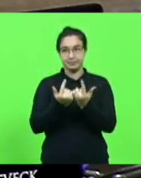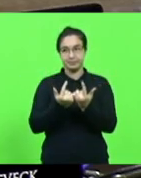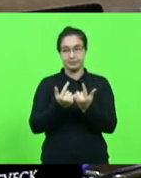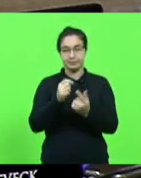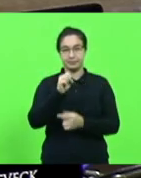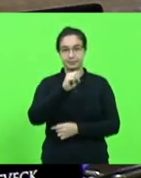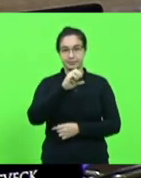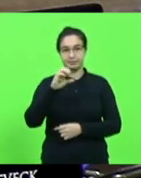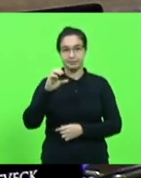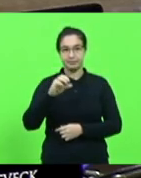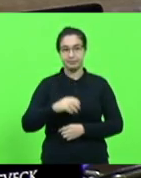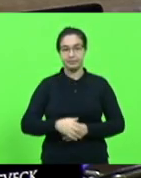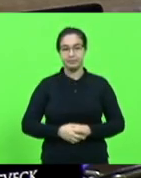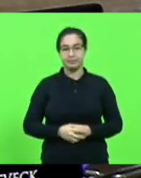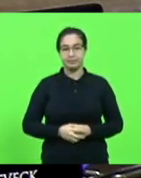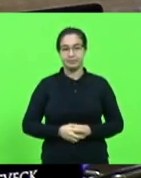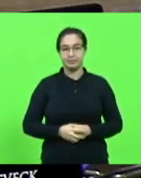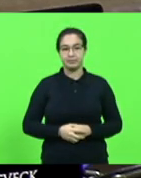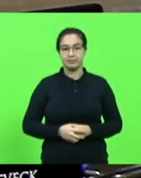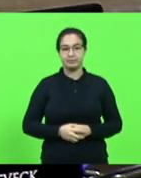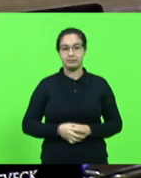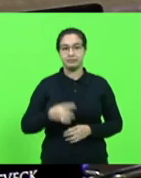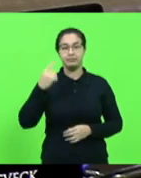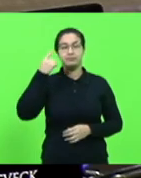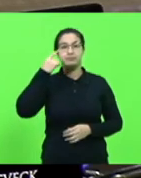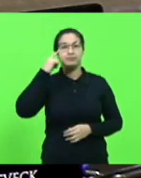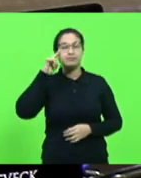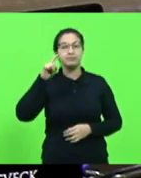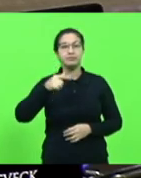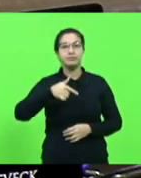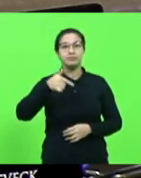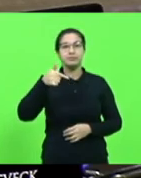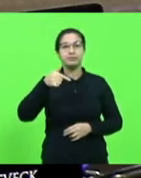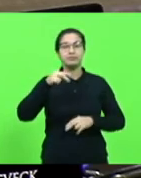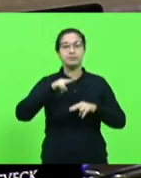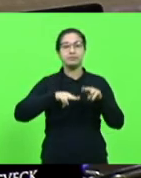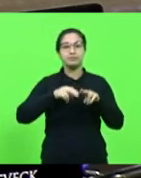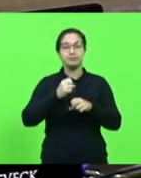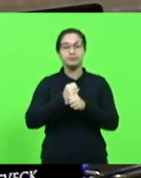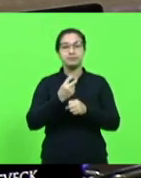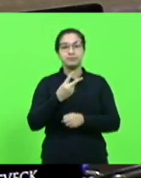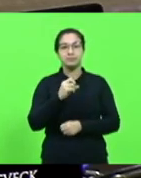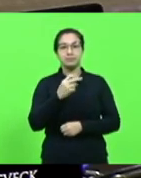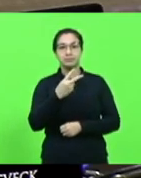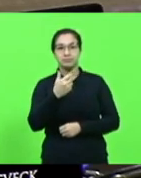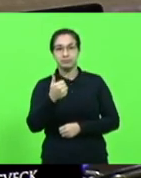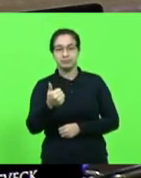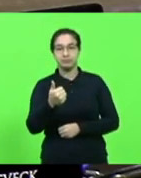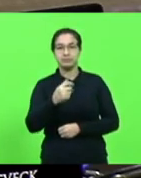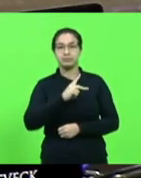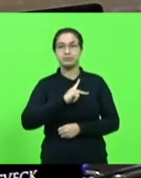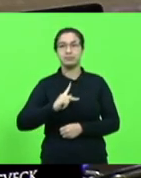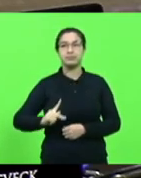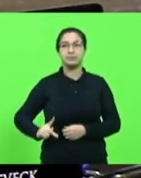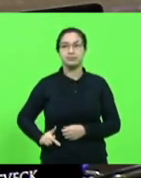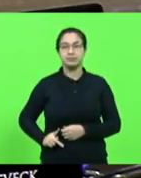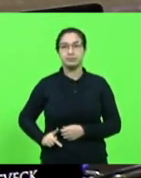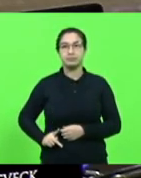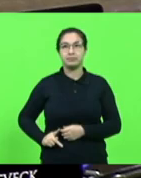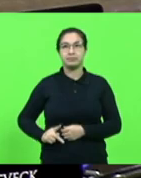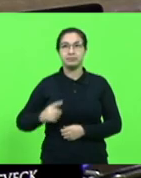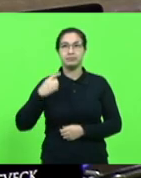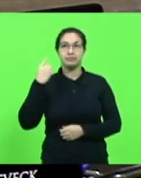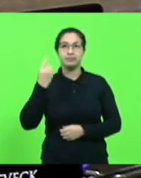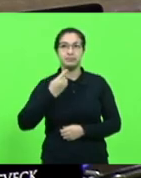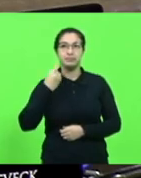de Santa Catarina, realizada no dia 7 de julho de 2021. Presidências,